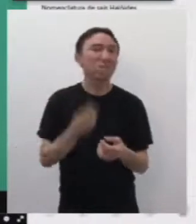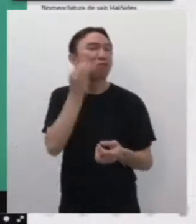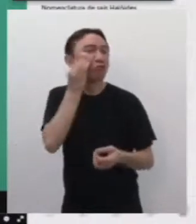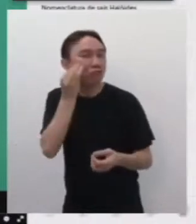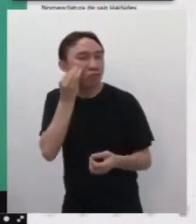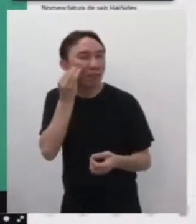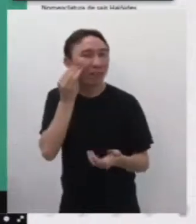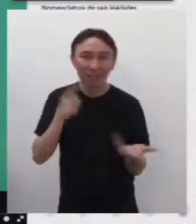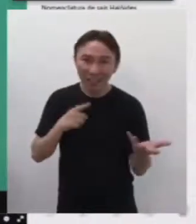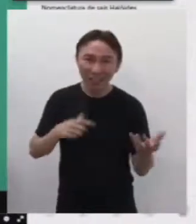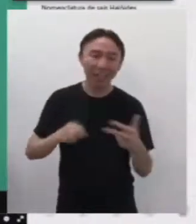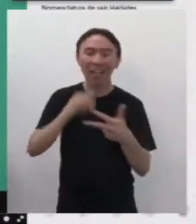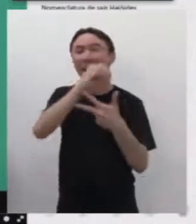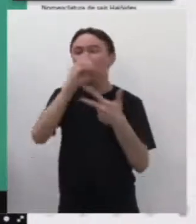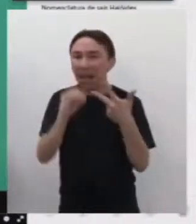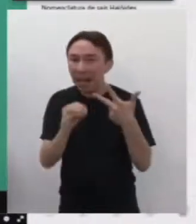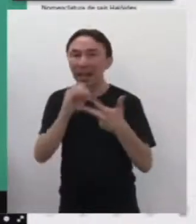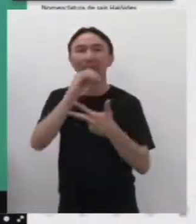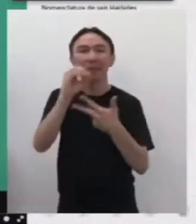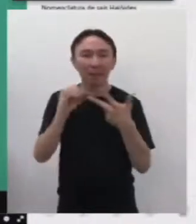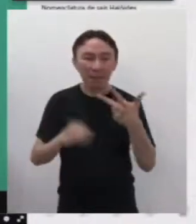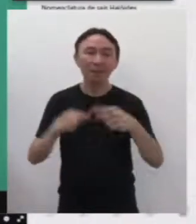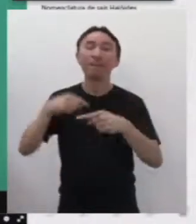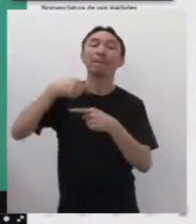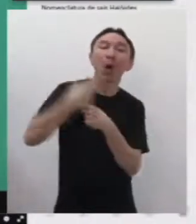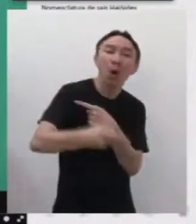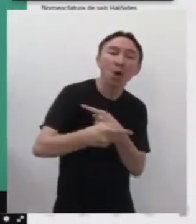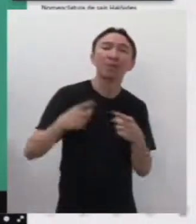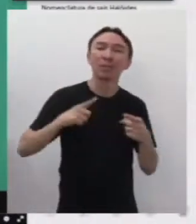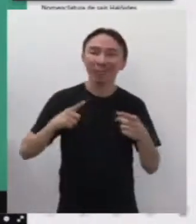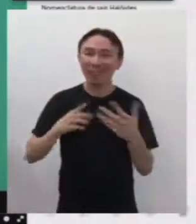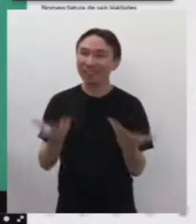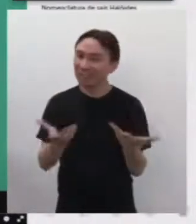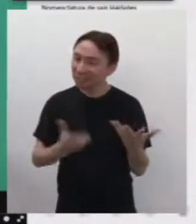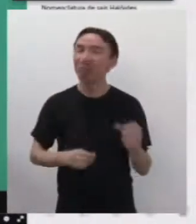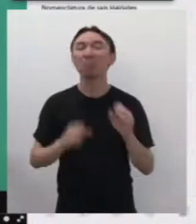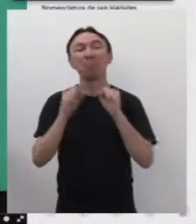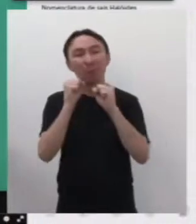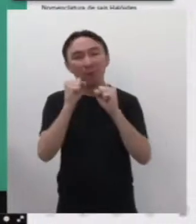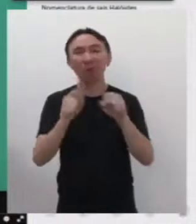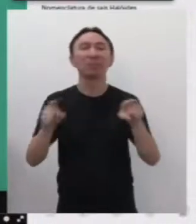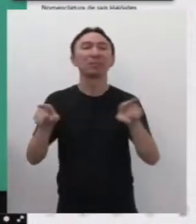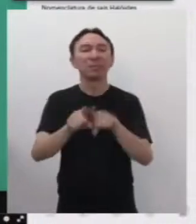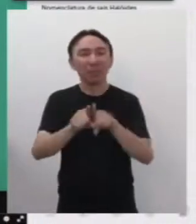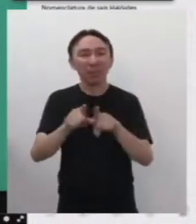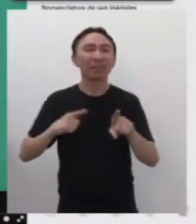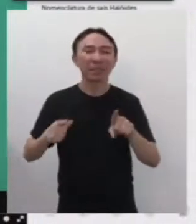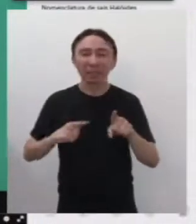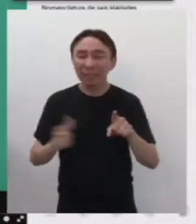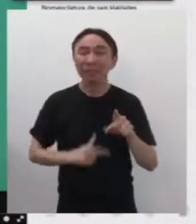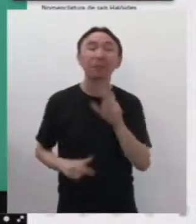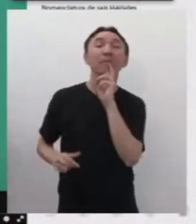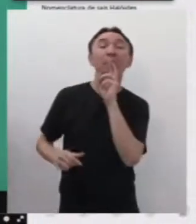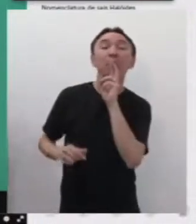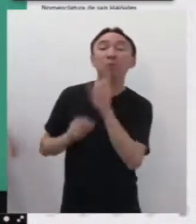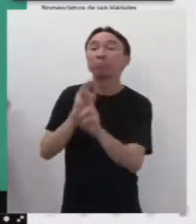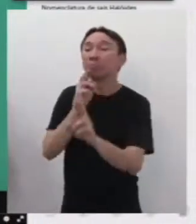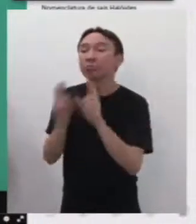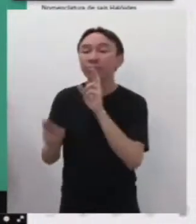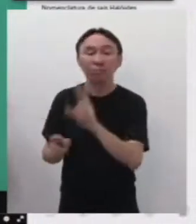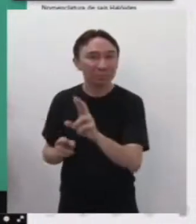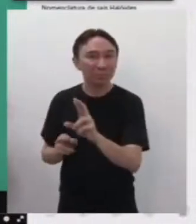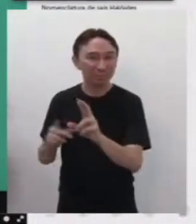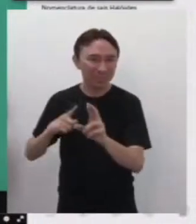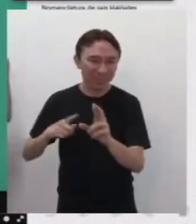do Enem, que o aluno pode ver qual foi a nota dele. A gente tem um gabarito, que aí a gente libera o gabarito, se chama gabarito o nome